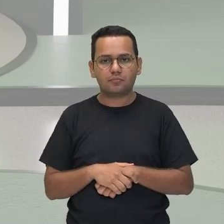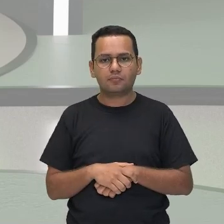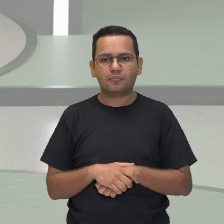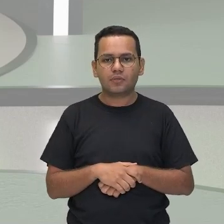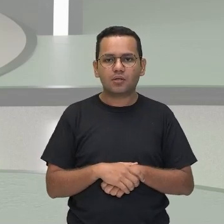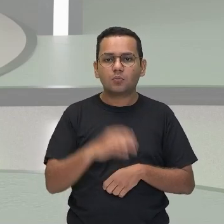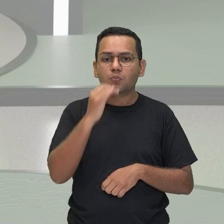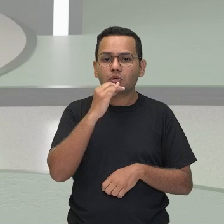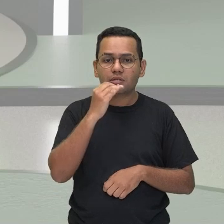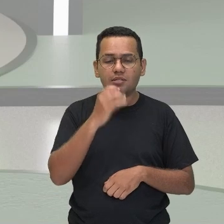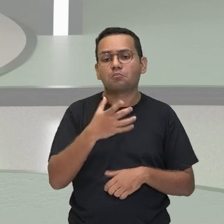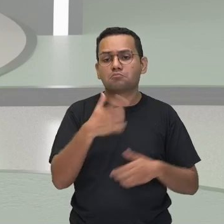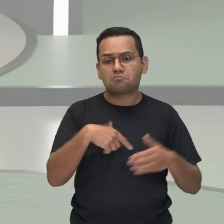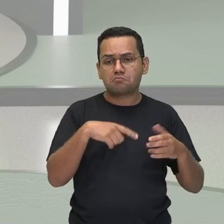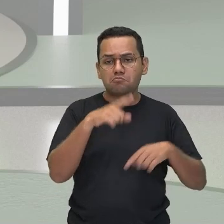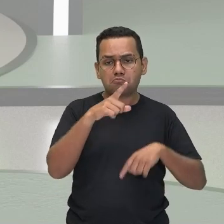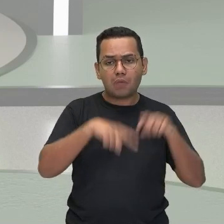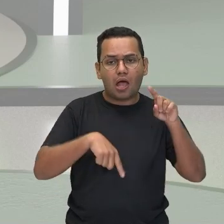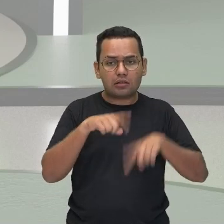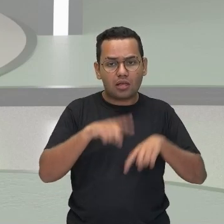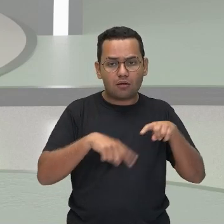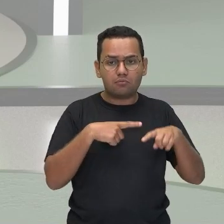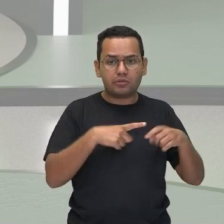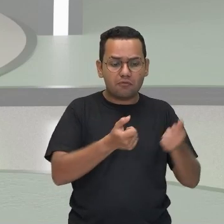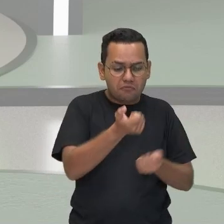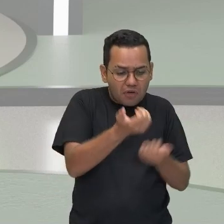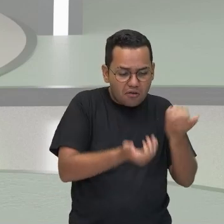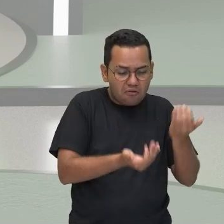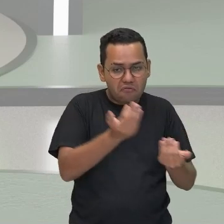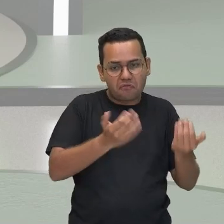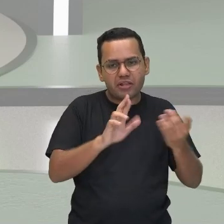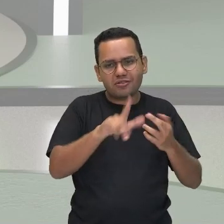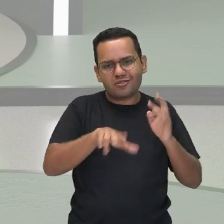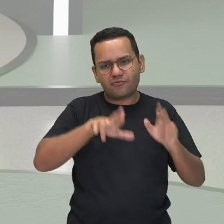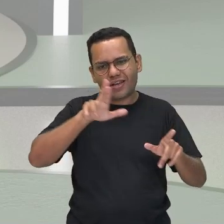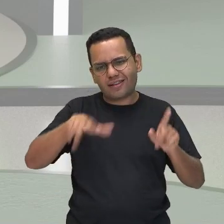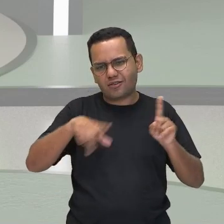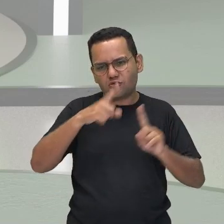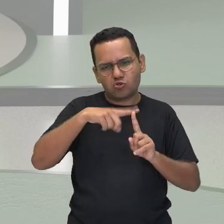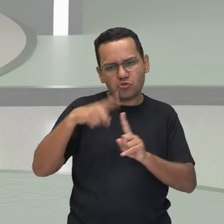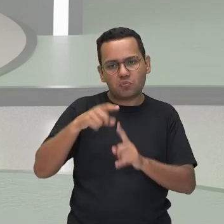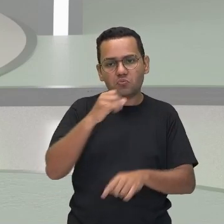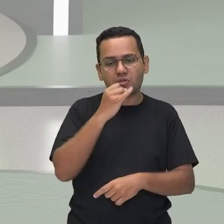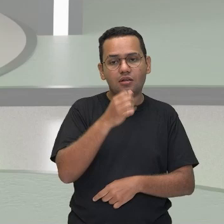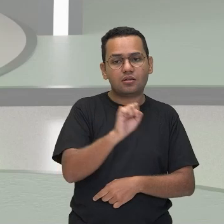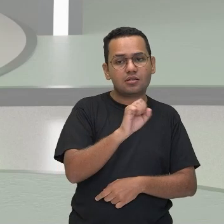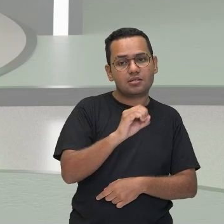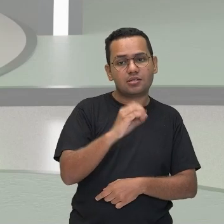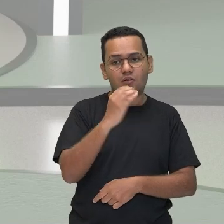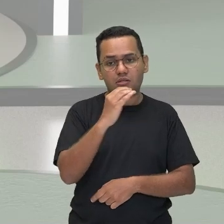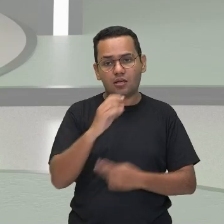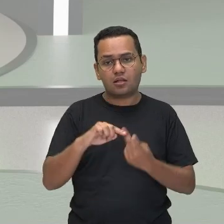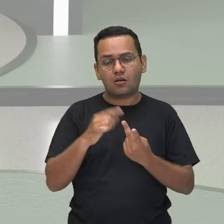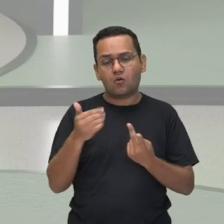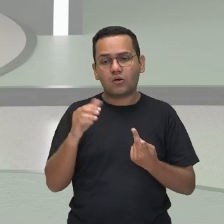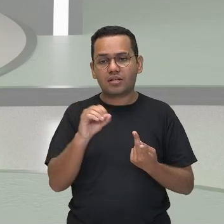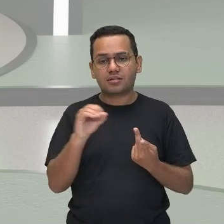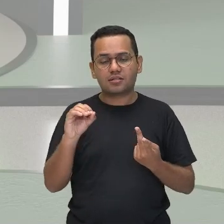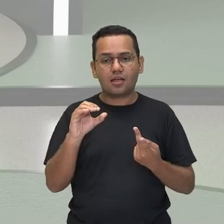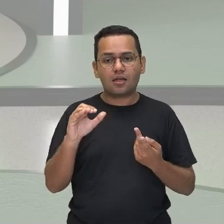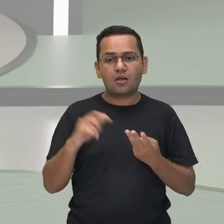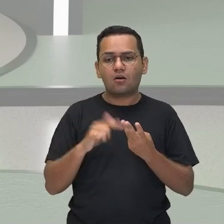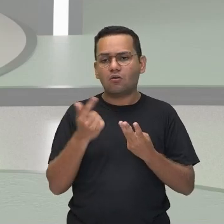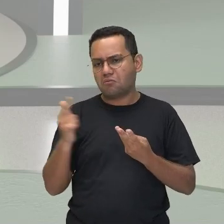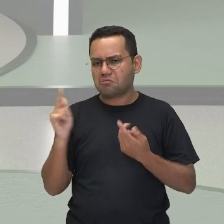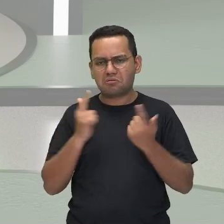em momentos diferentes. Uma vai ferver a 80 graus Celsius, outra a 100 graus, outra a 200 graus e assim por diante.